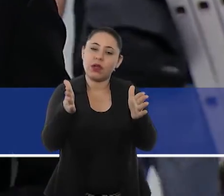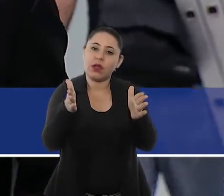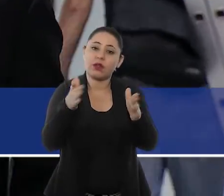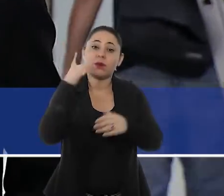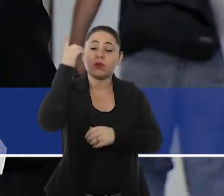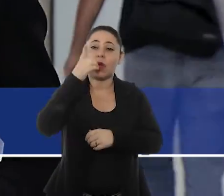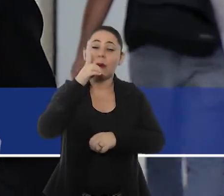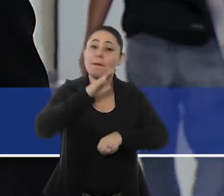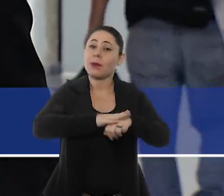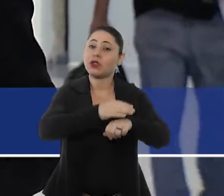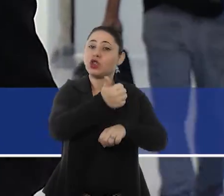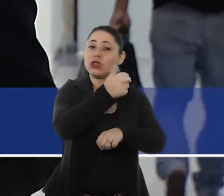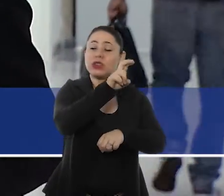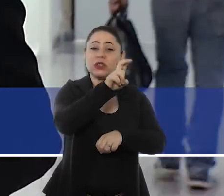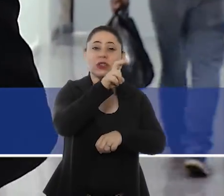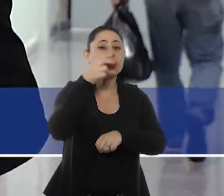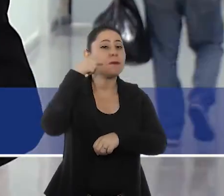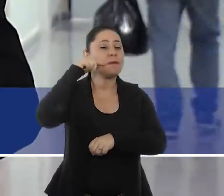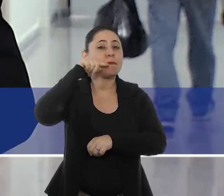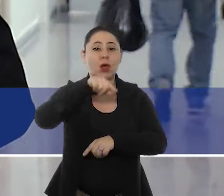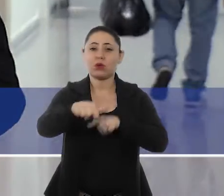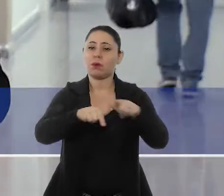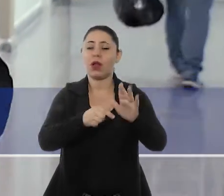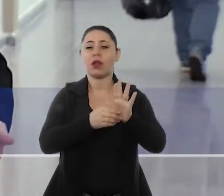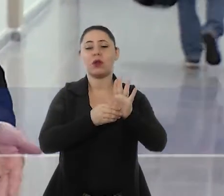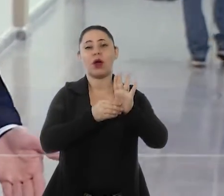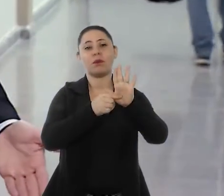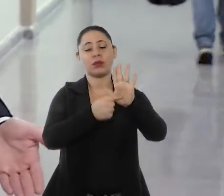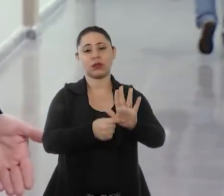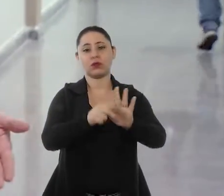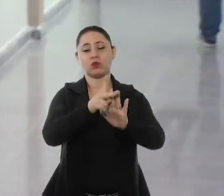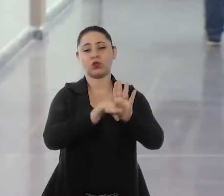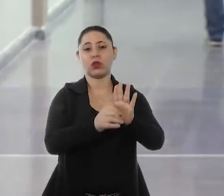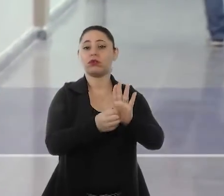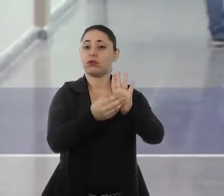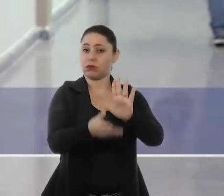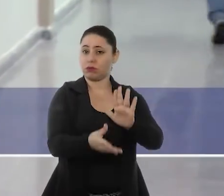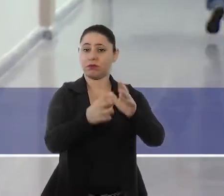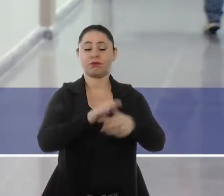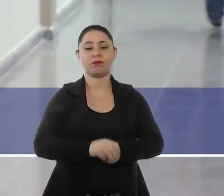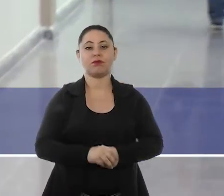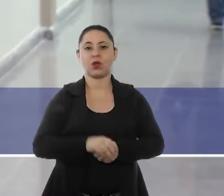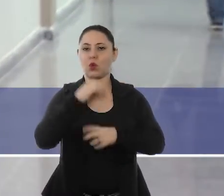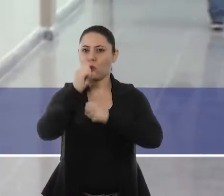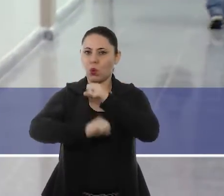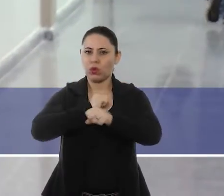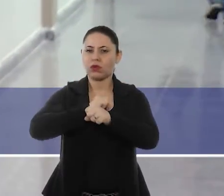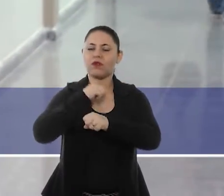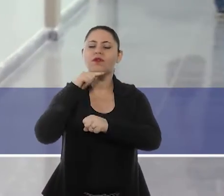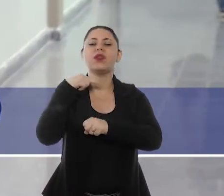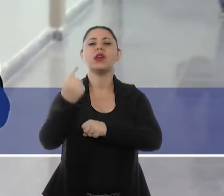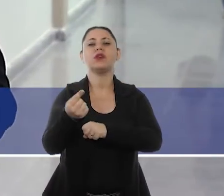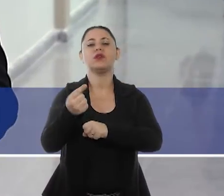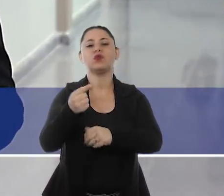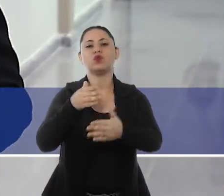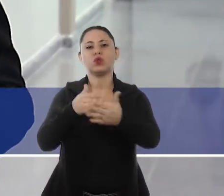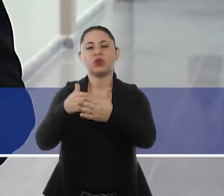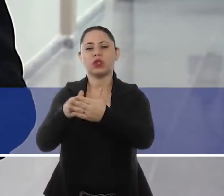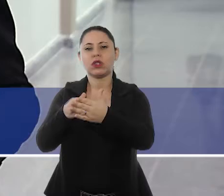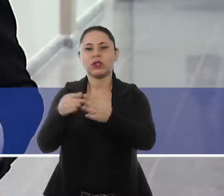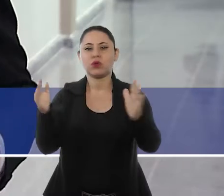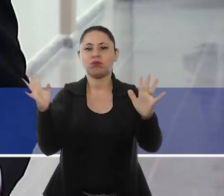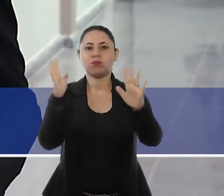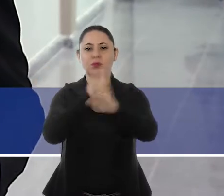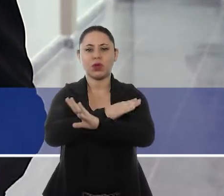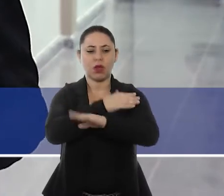parlamentares realizaram mais de 15 mil procedimentos, entre apresentação de projetos de lei e indicações. Para o próximo ano, o desafio será concluir as obras